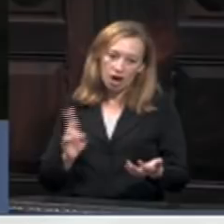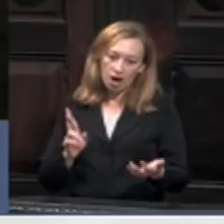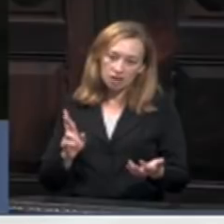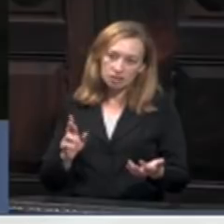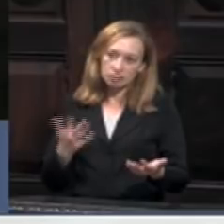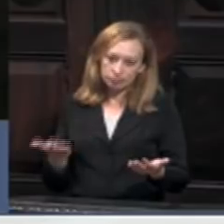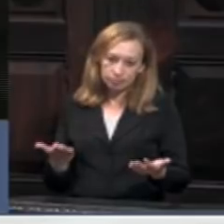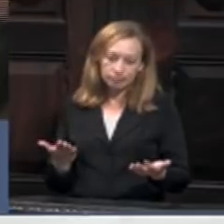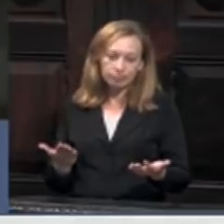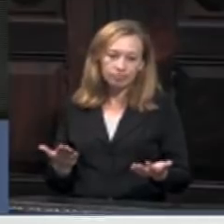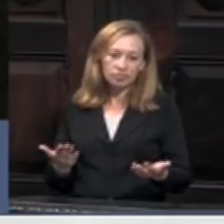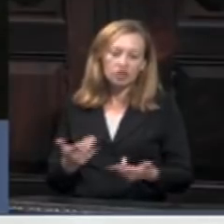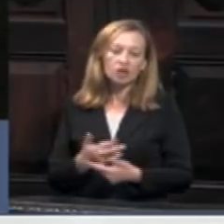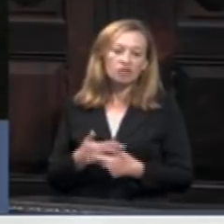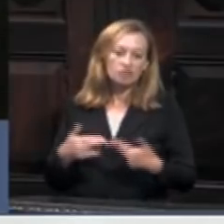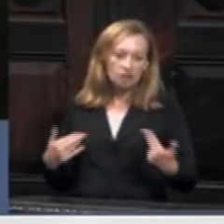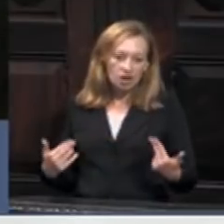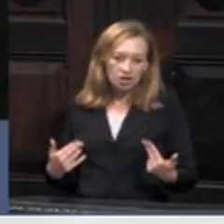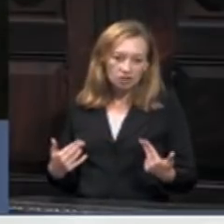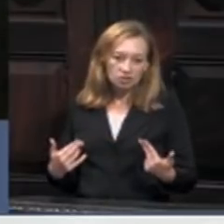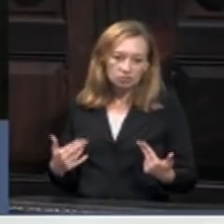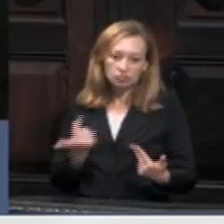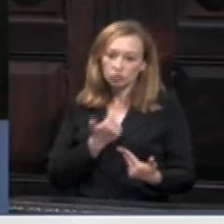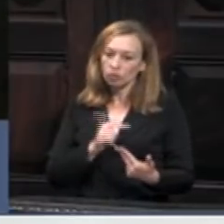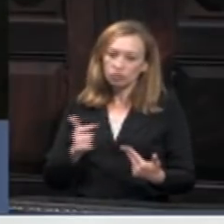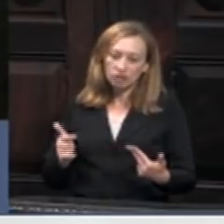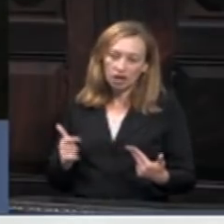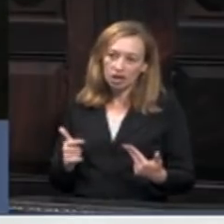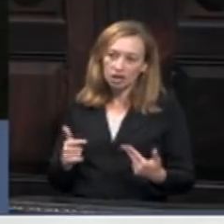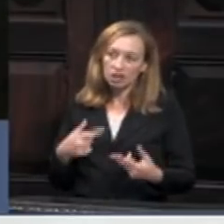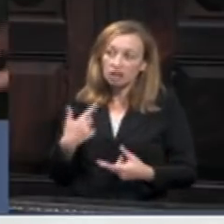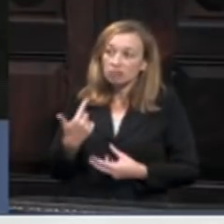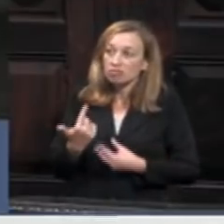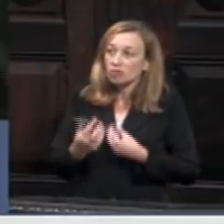capita. Muitos não têm nem como